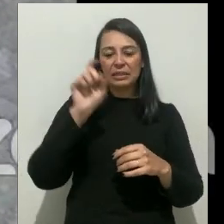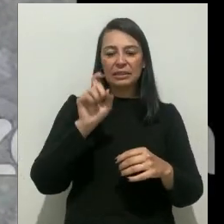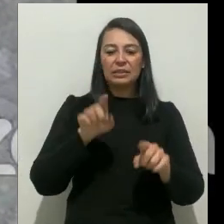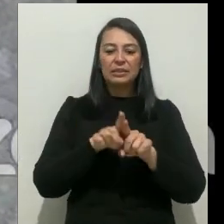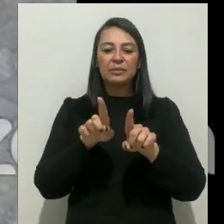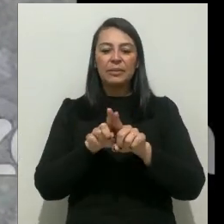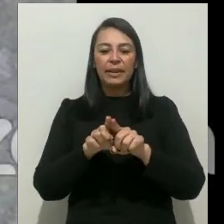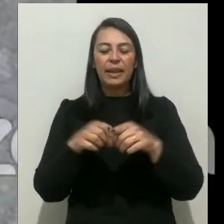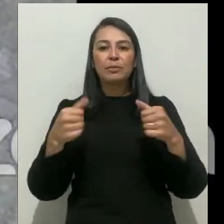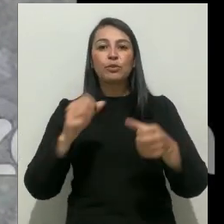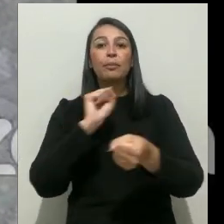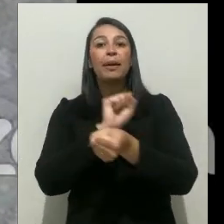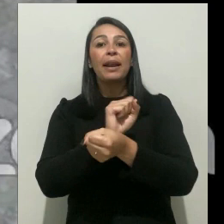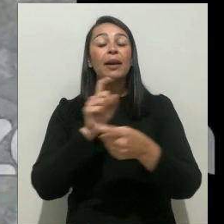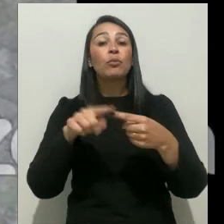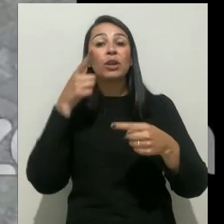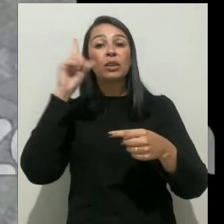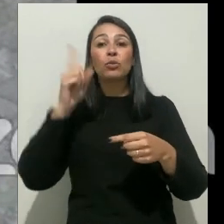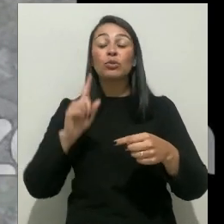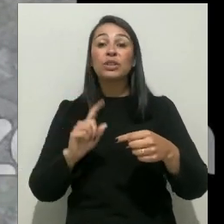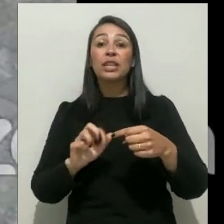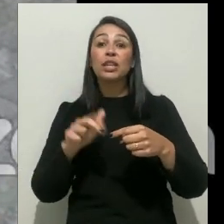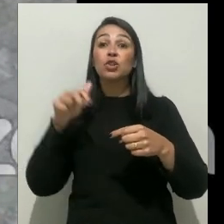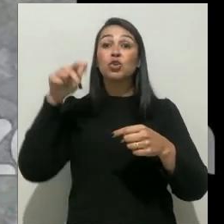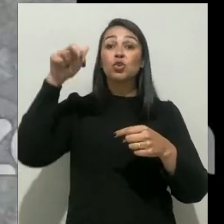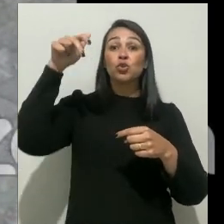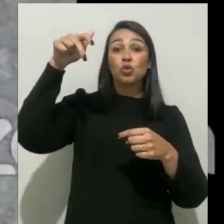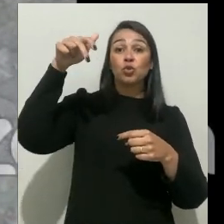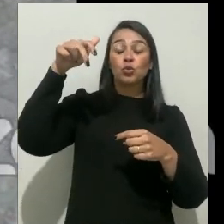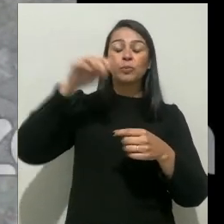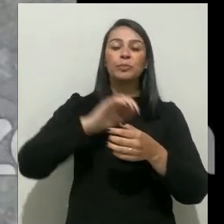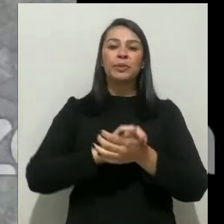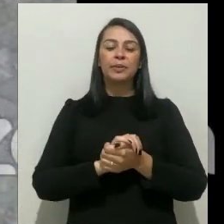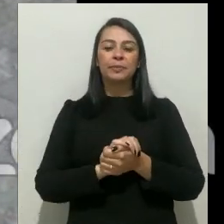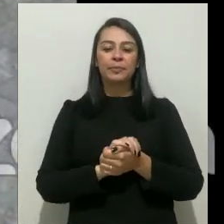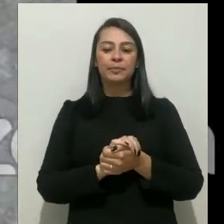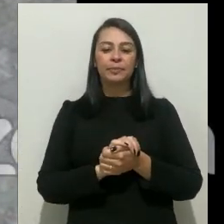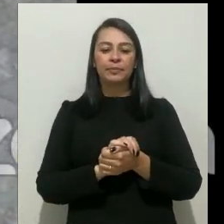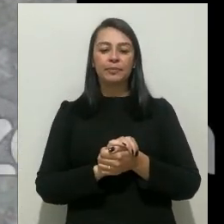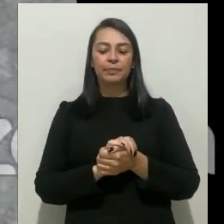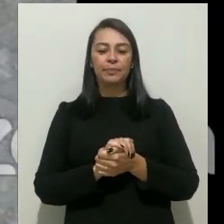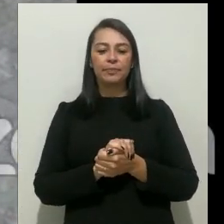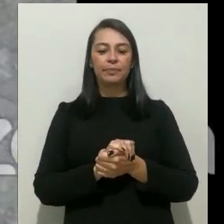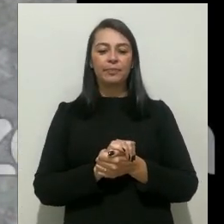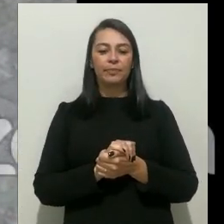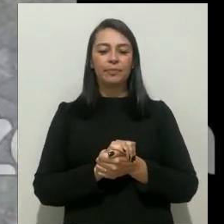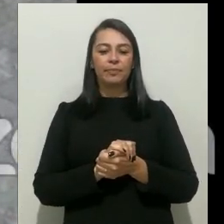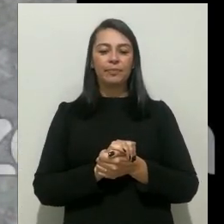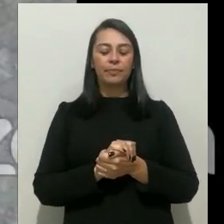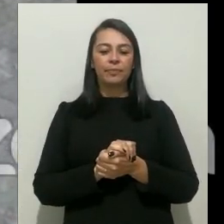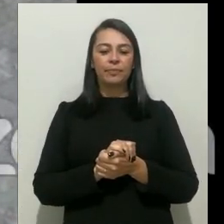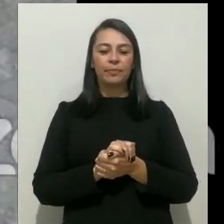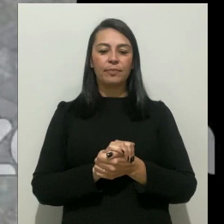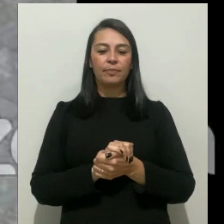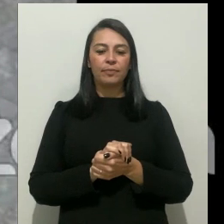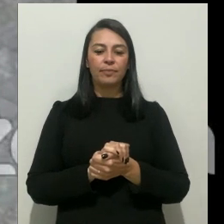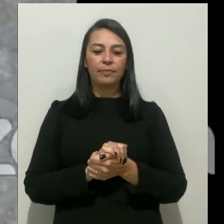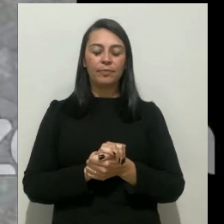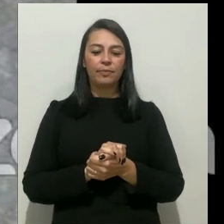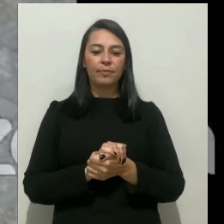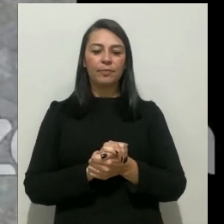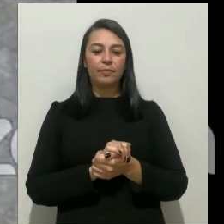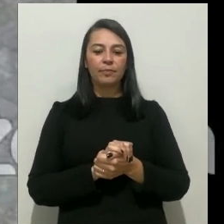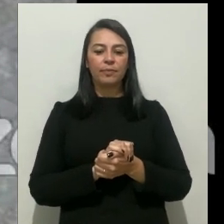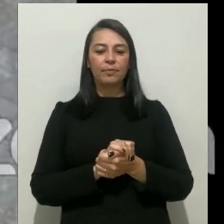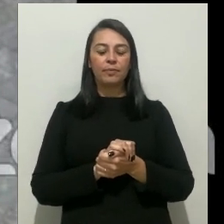papo interrompido, você não conseguia subir. E, de repente, só no dia seguinte, uma notícia no jornal. Como um amigo